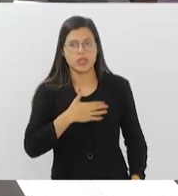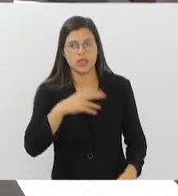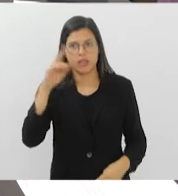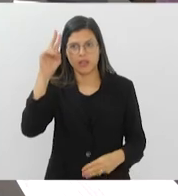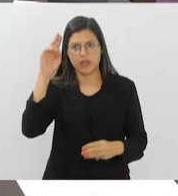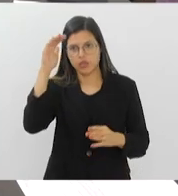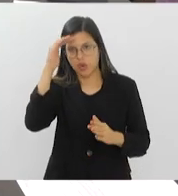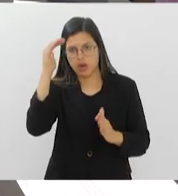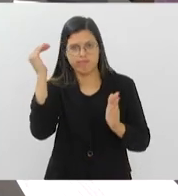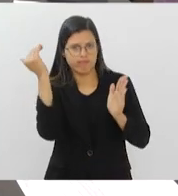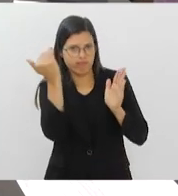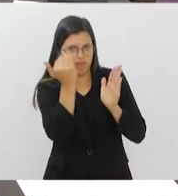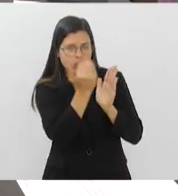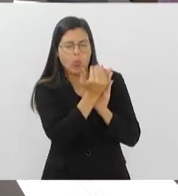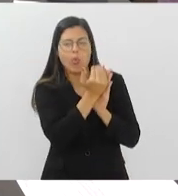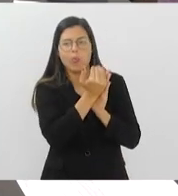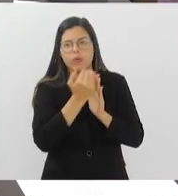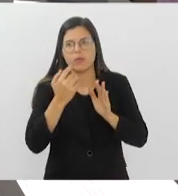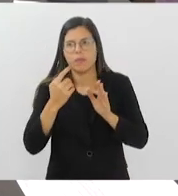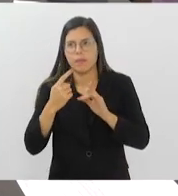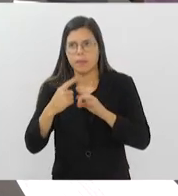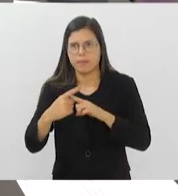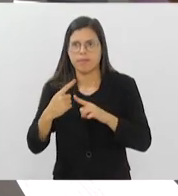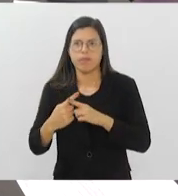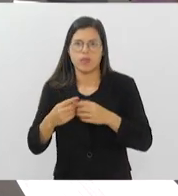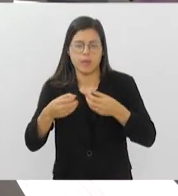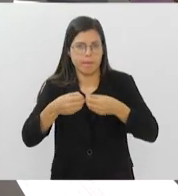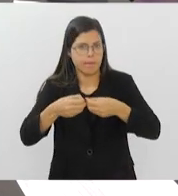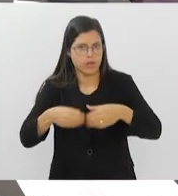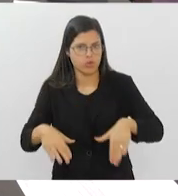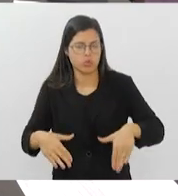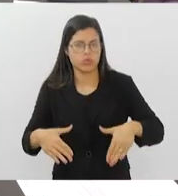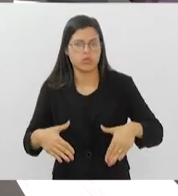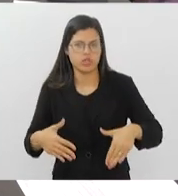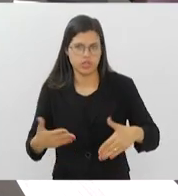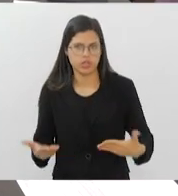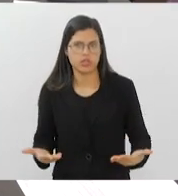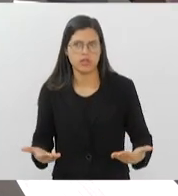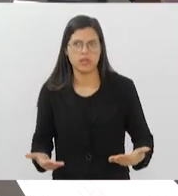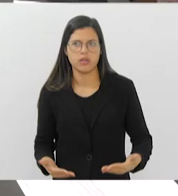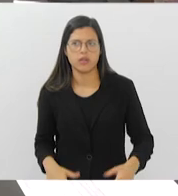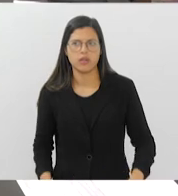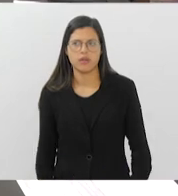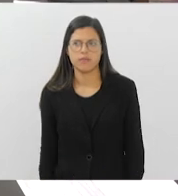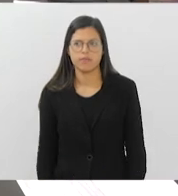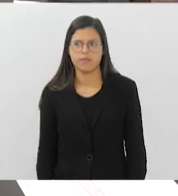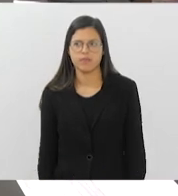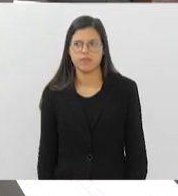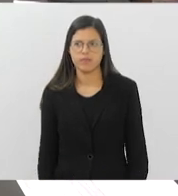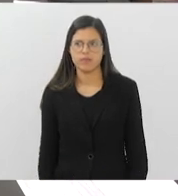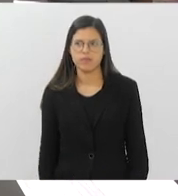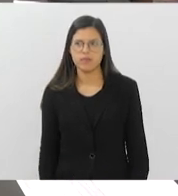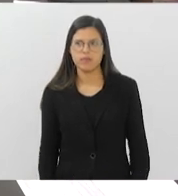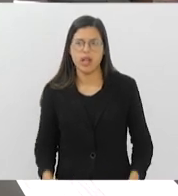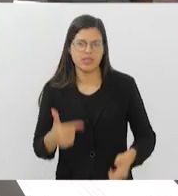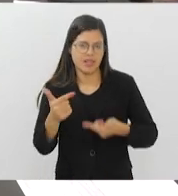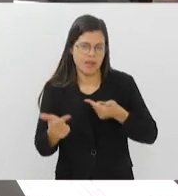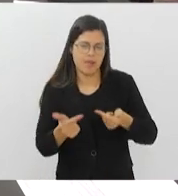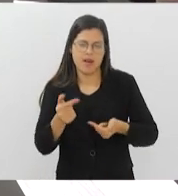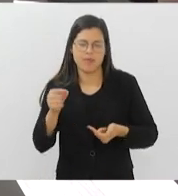realmente, nesse caso, o que prejudica e ajuda em cima. É Cumpras duplo. É verdade. Vai dar trabalho para Vossa